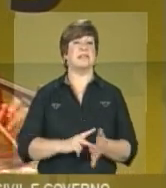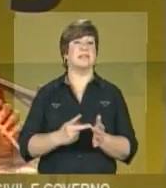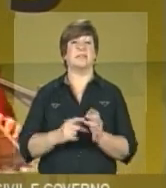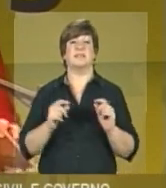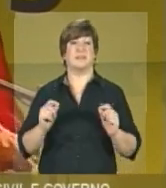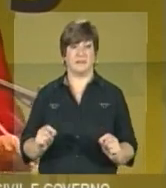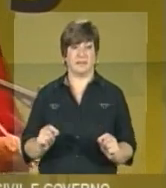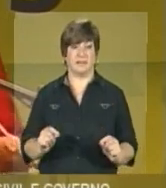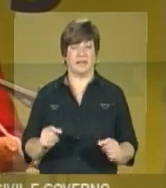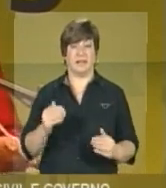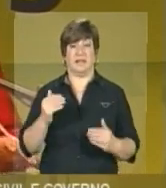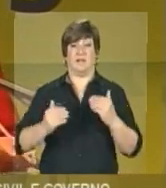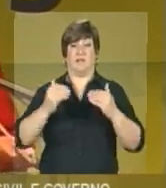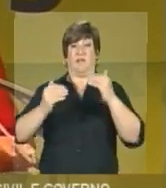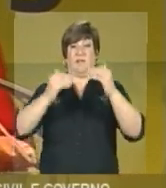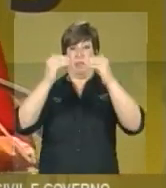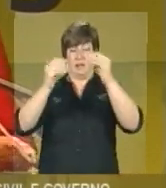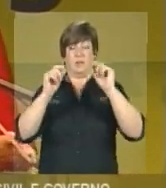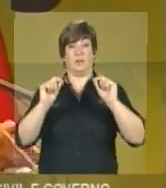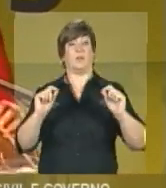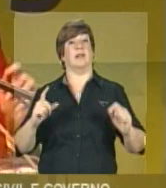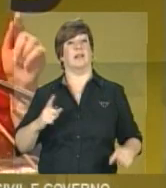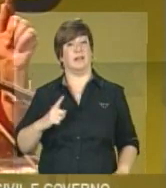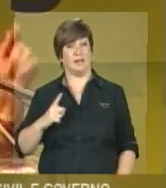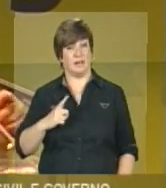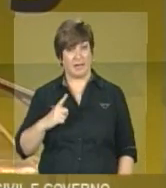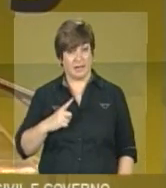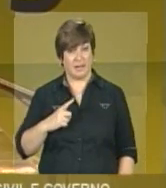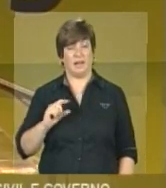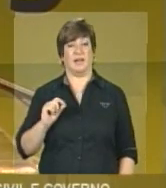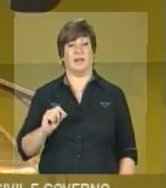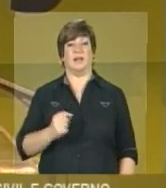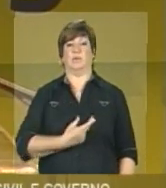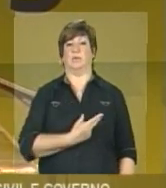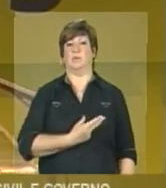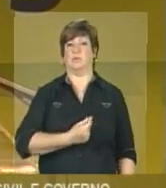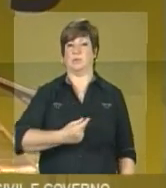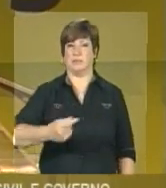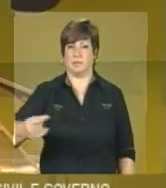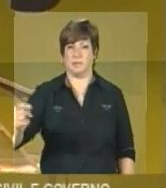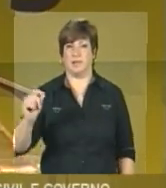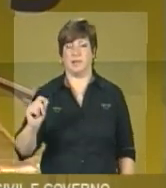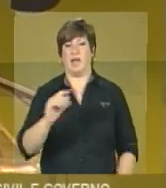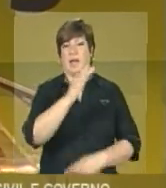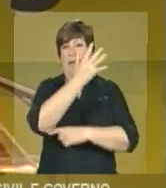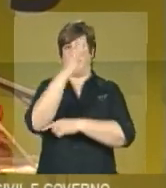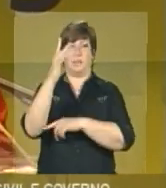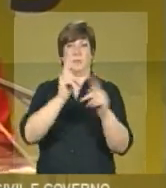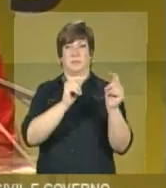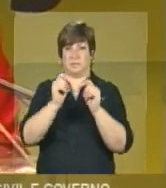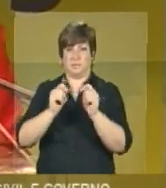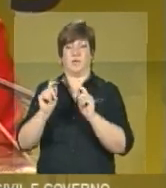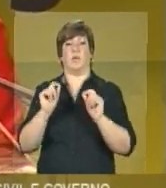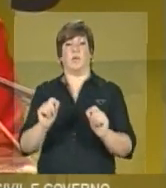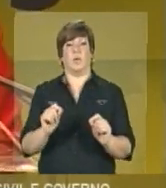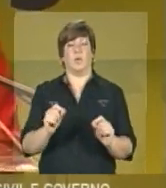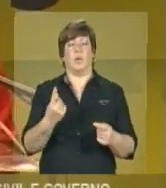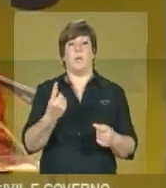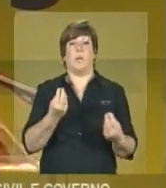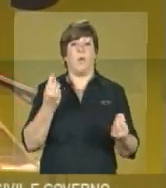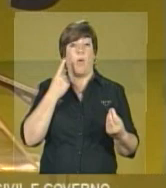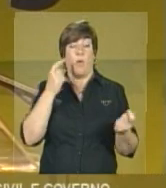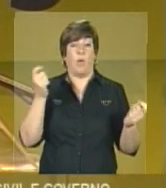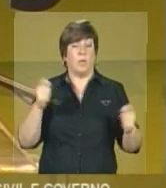Significa desenvolvimento que tenha na sustentabilidade ambiental uma